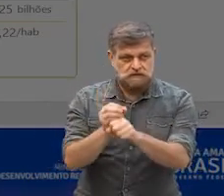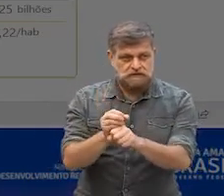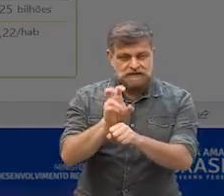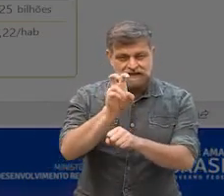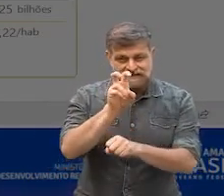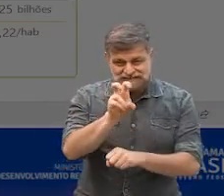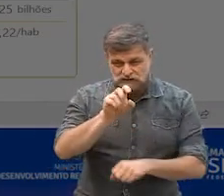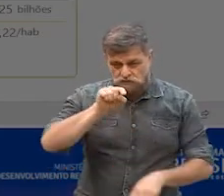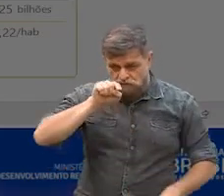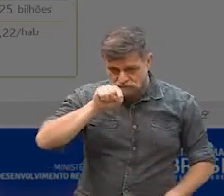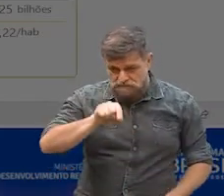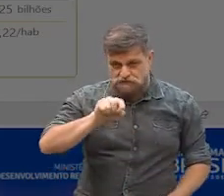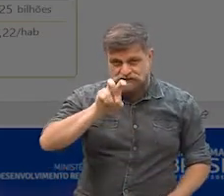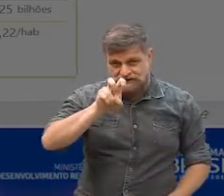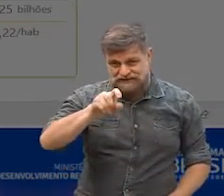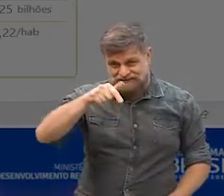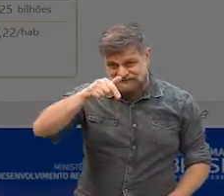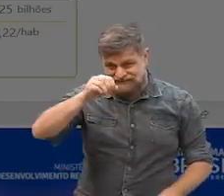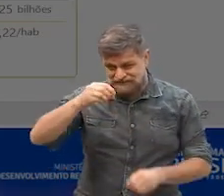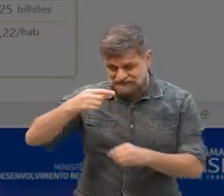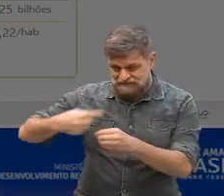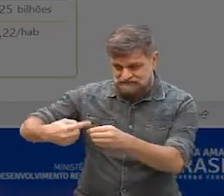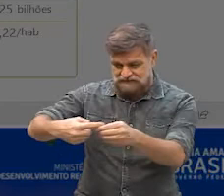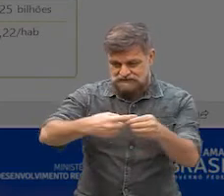5.570 municípios no país,